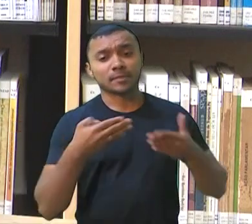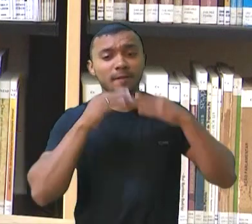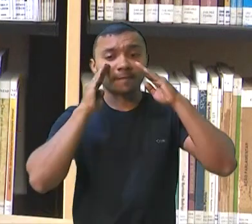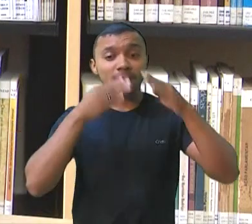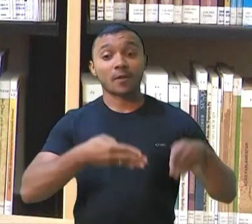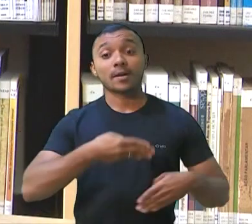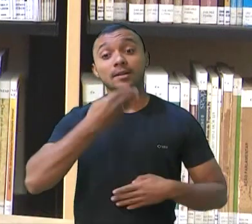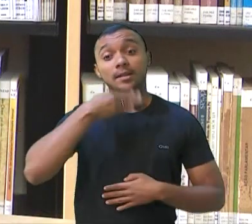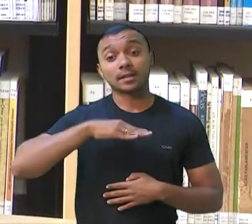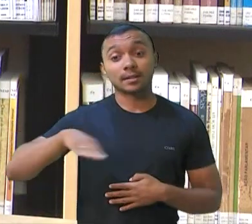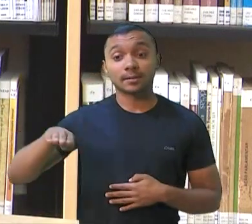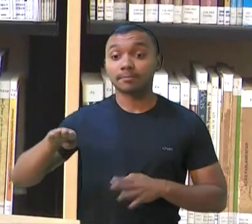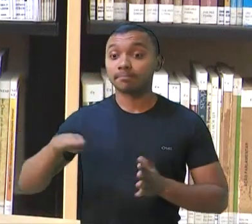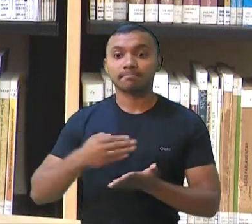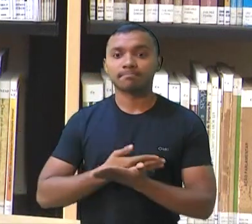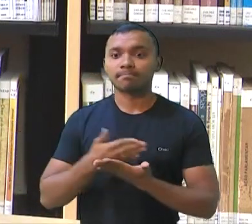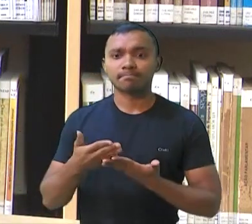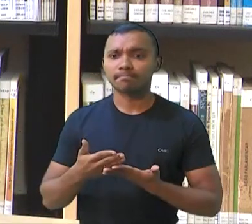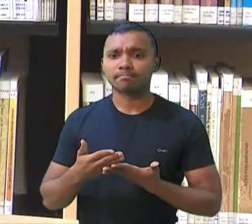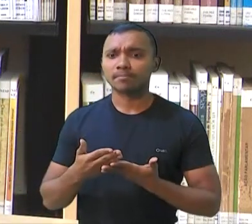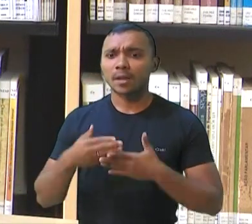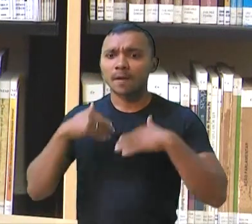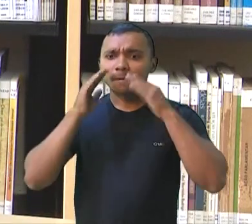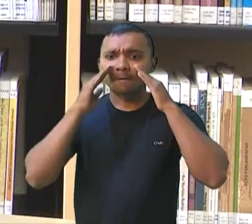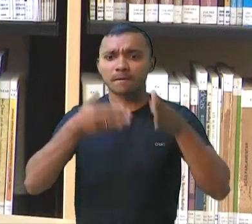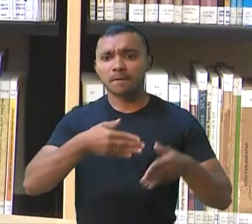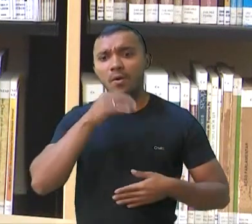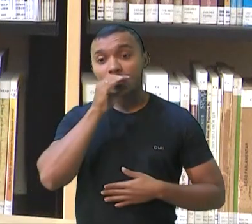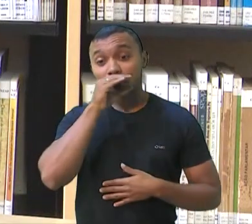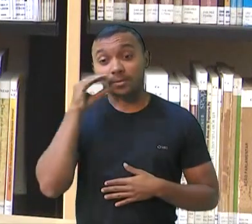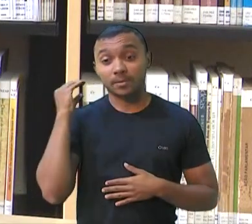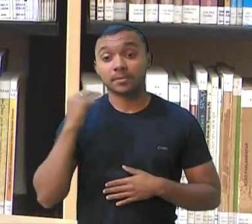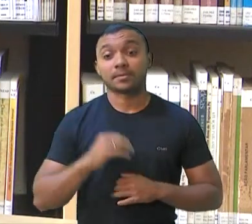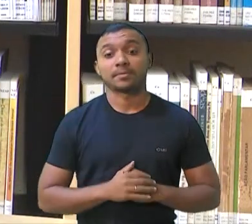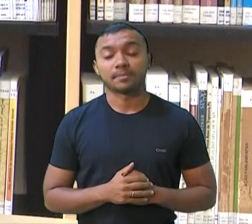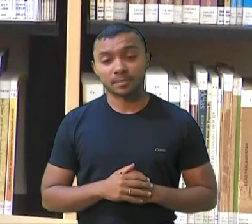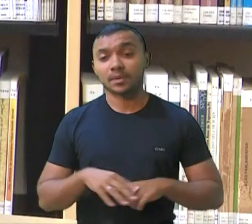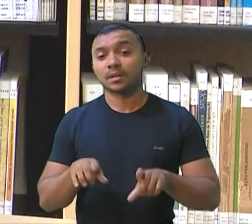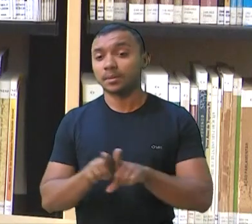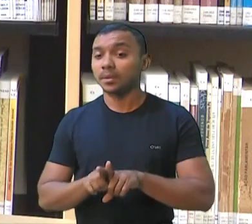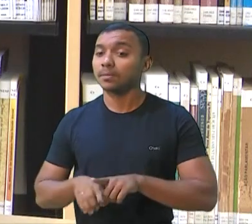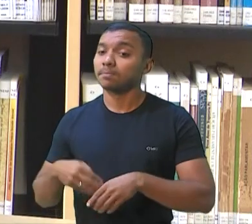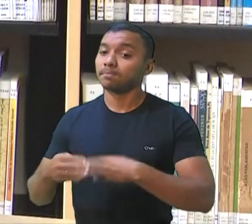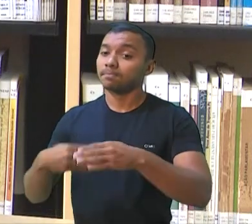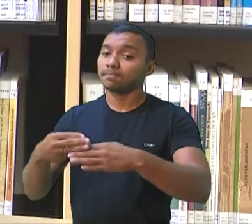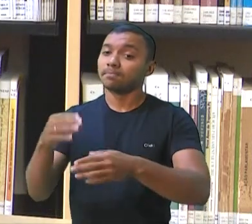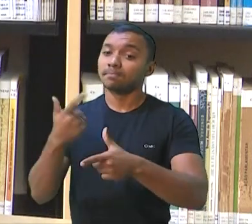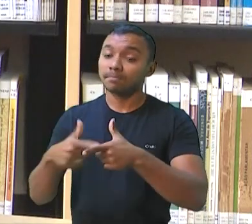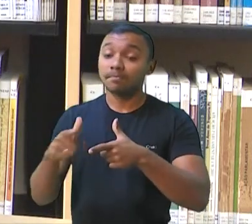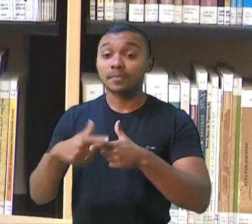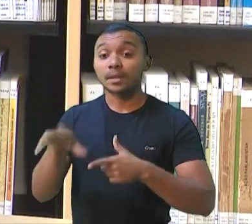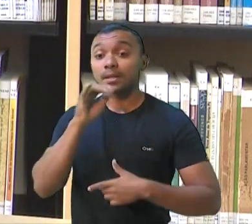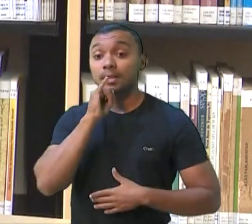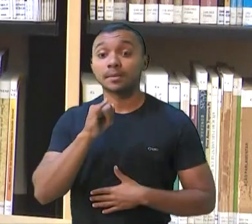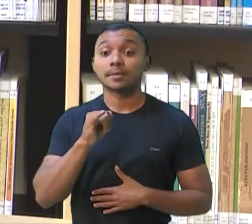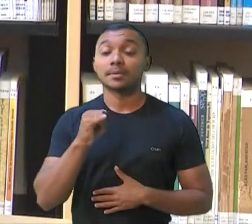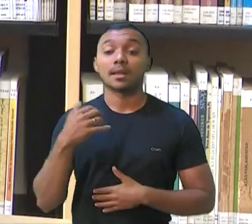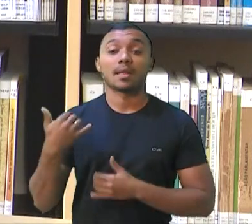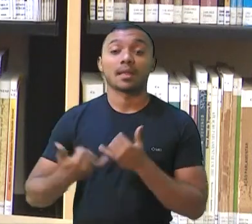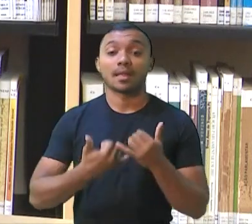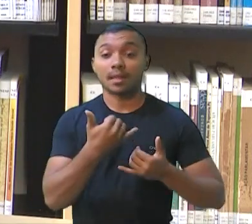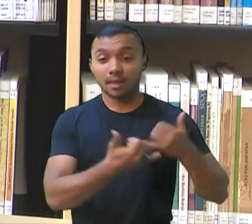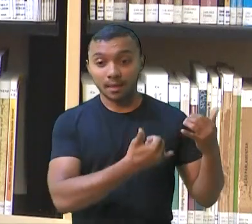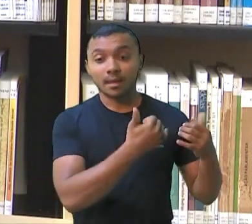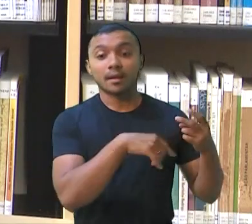criança se torna um mercado feito para adulto, que também tem as suas consequências. Se tornam brinquedos, os